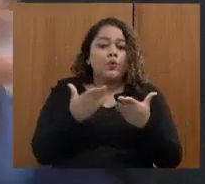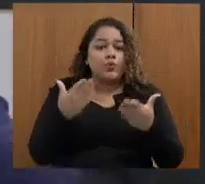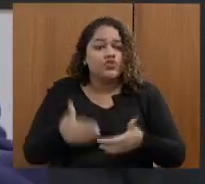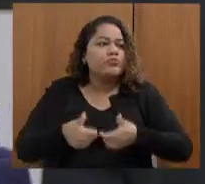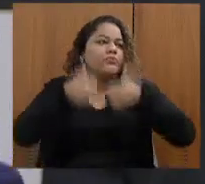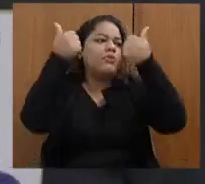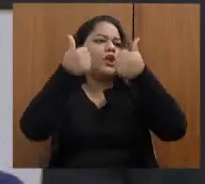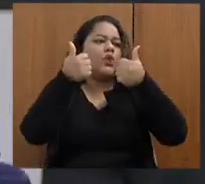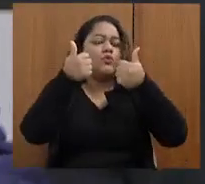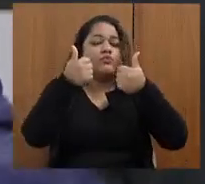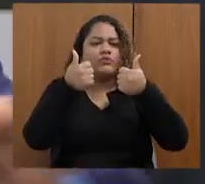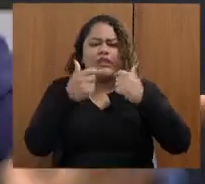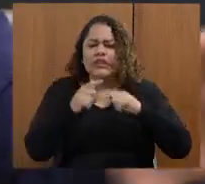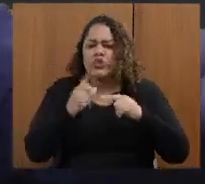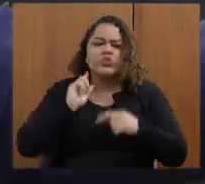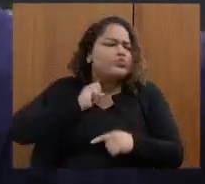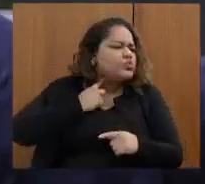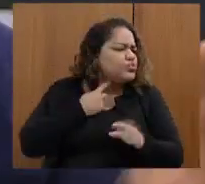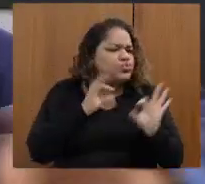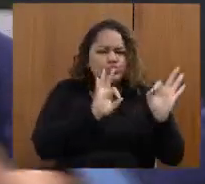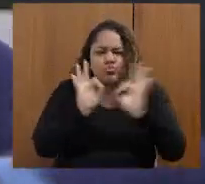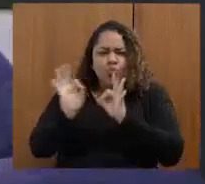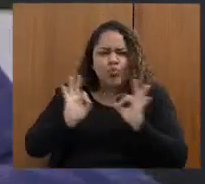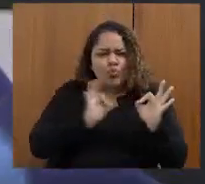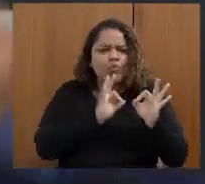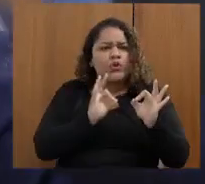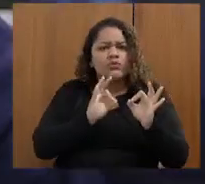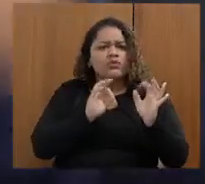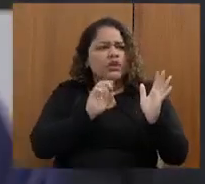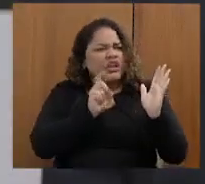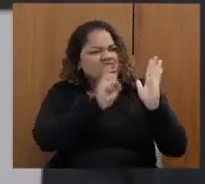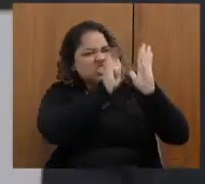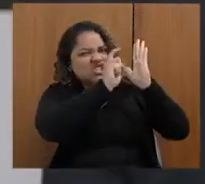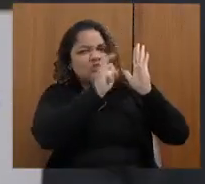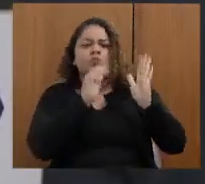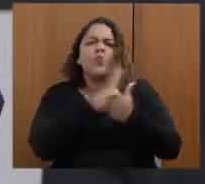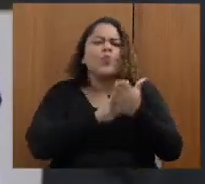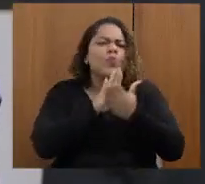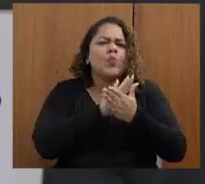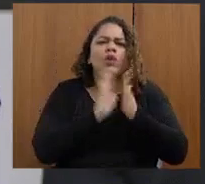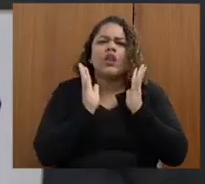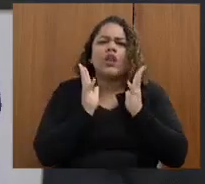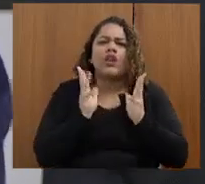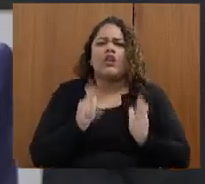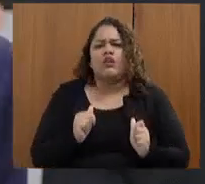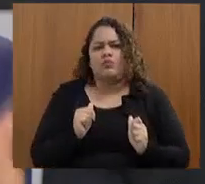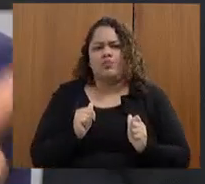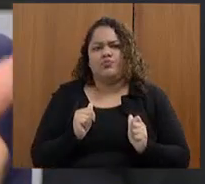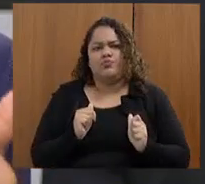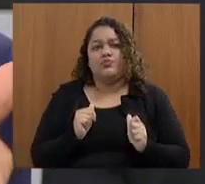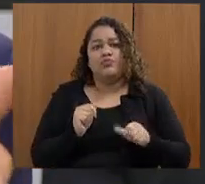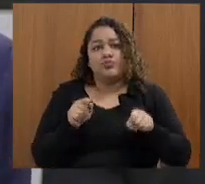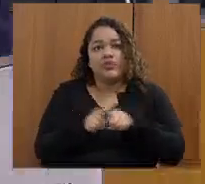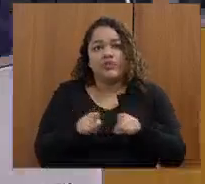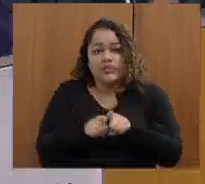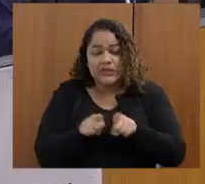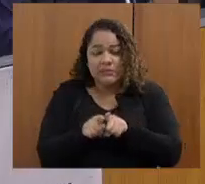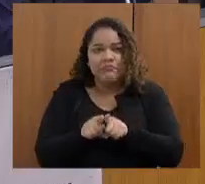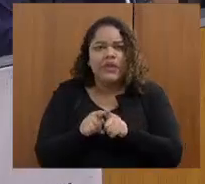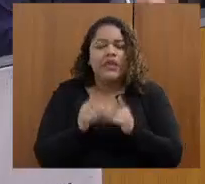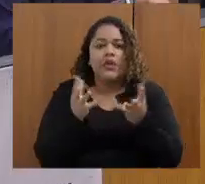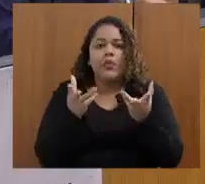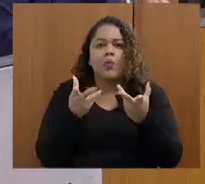nada no chão uma sujeira uma pichação uma limpeza e a qualidade